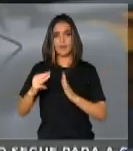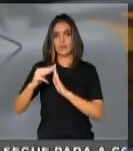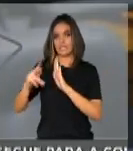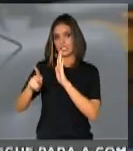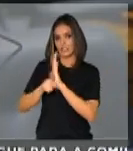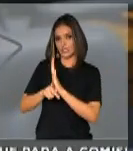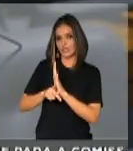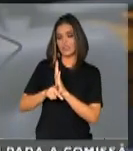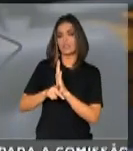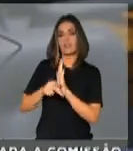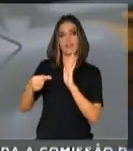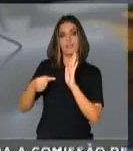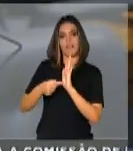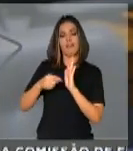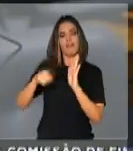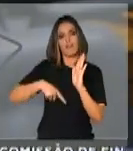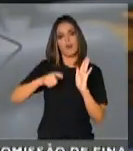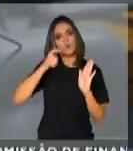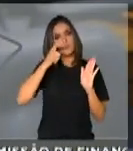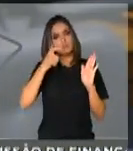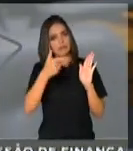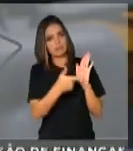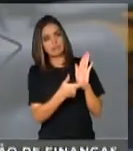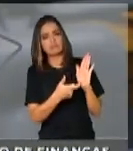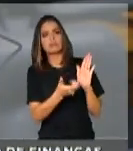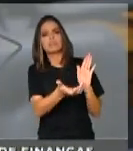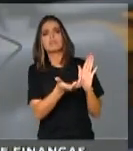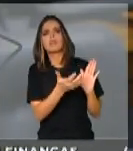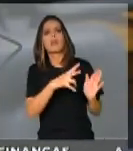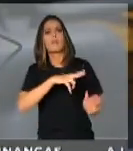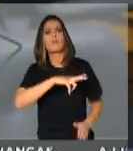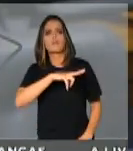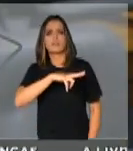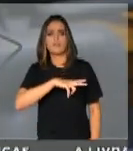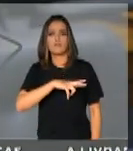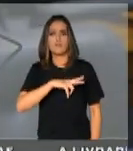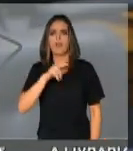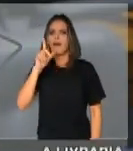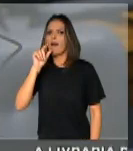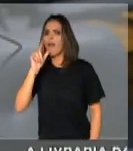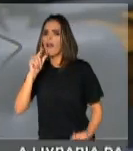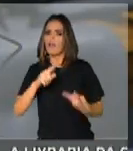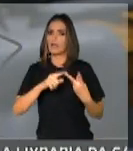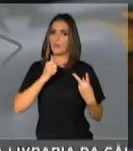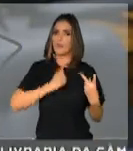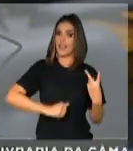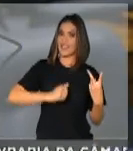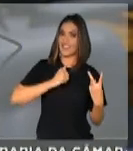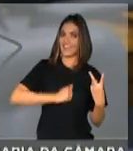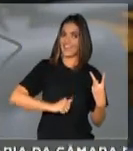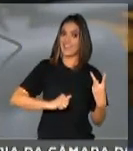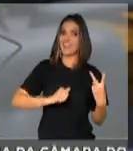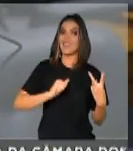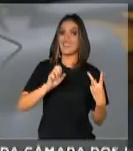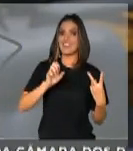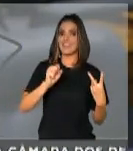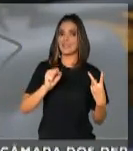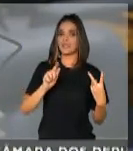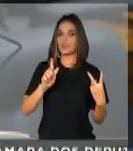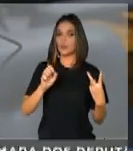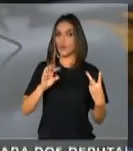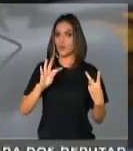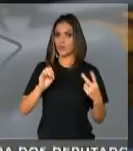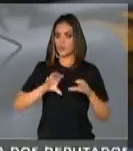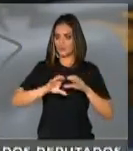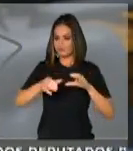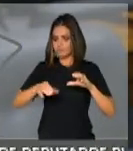medida provisória que tem o interesse de privatizar água e esgoto no Brasil. Algo que nos